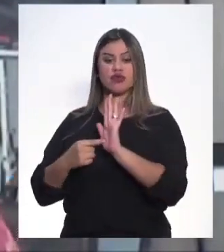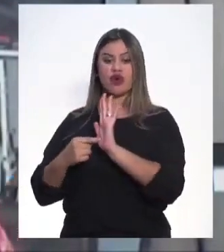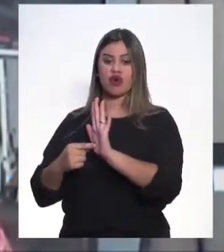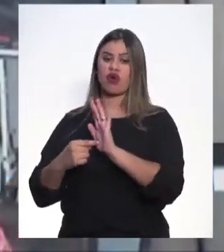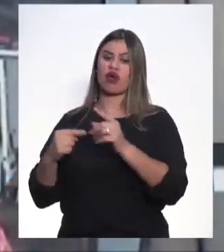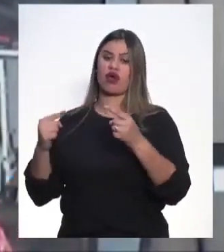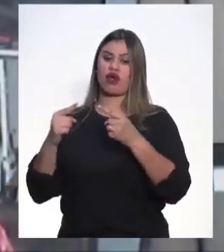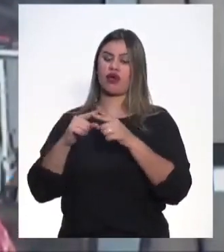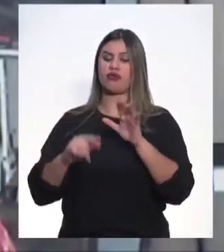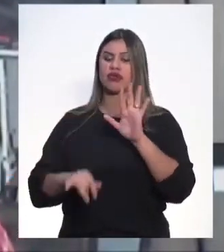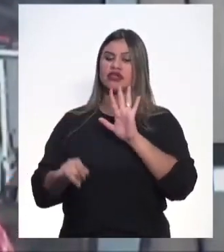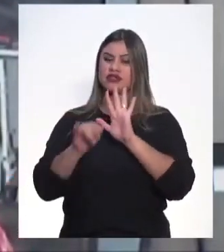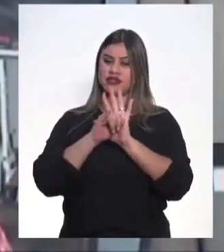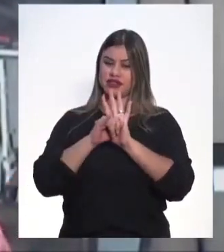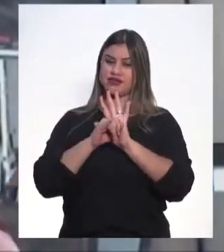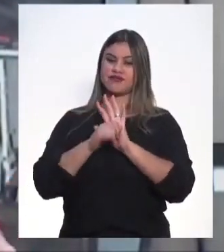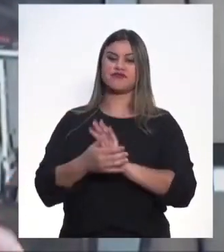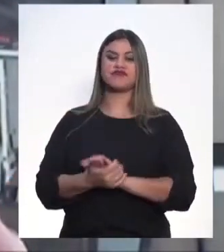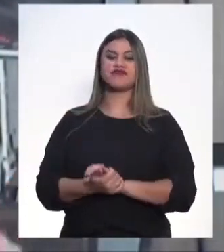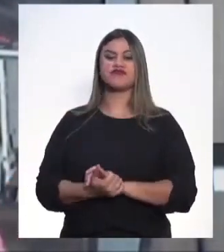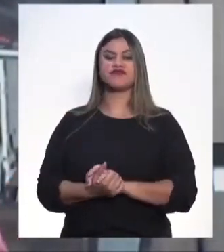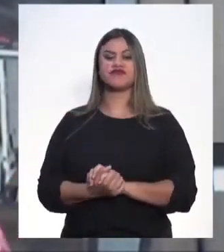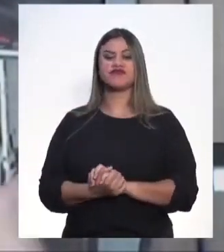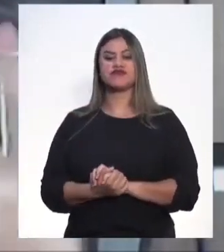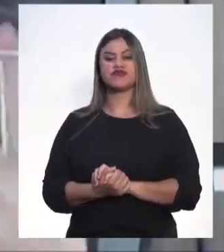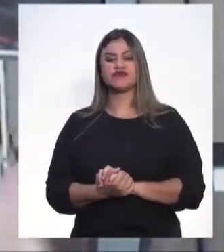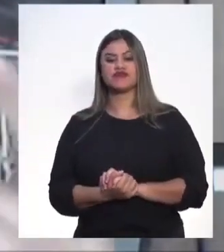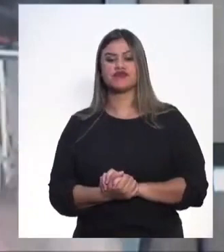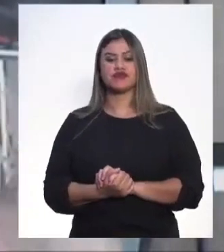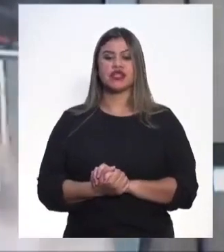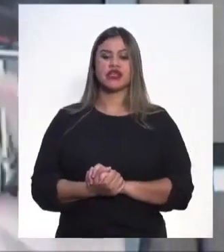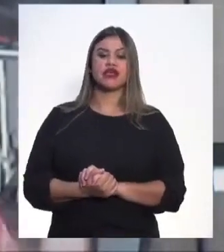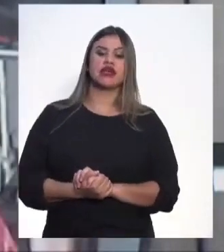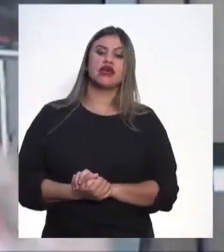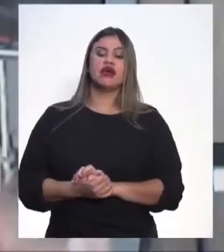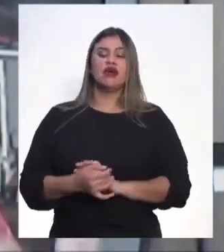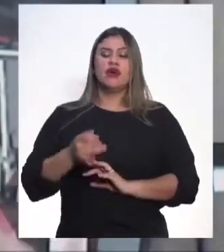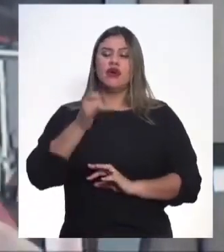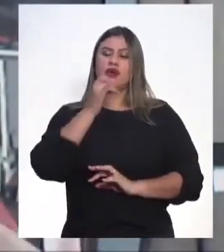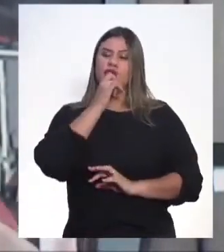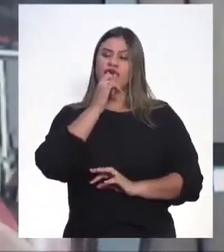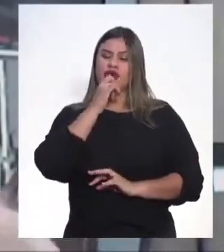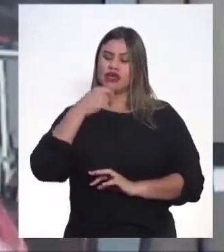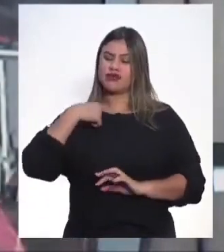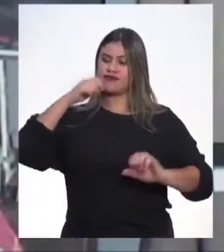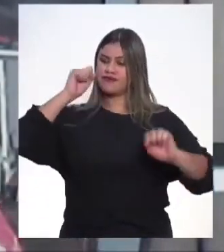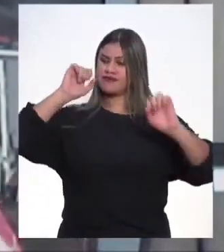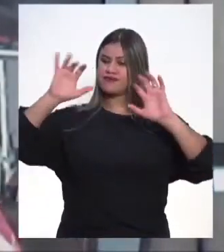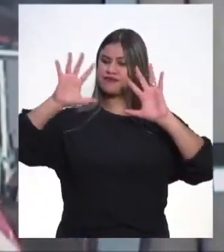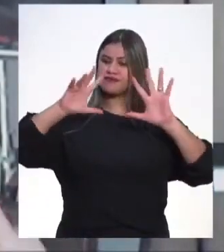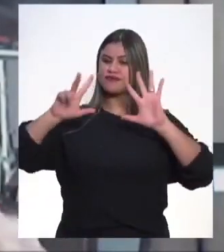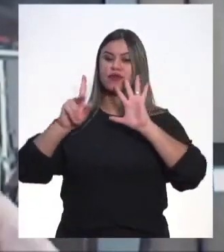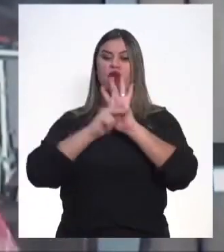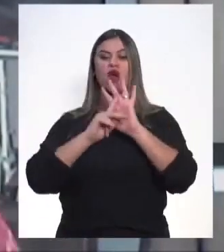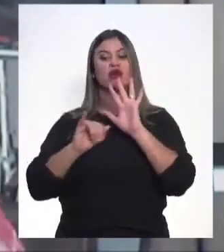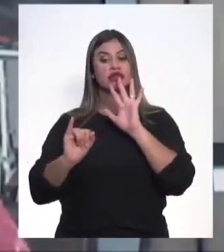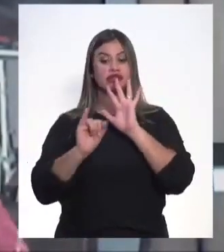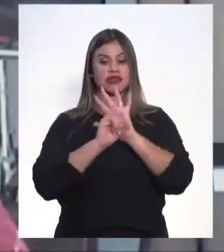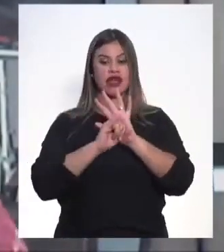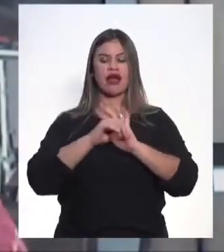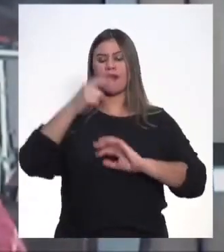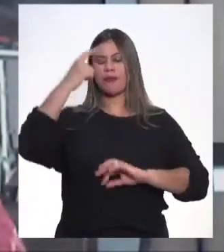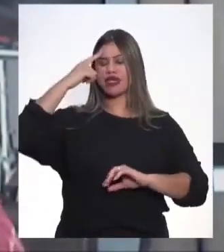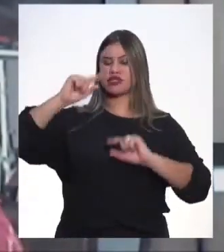a nossa identidade. Né? Então, quando eu estava pensando, né, sobre identidade, eu pensei que cada